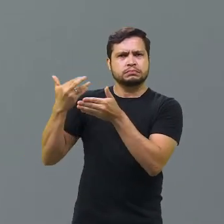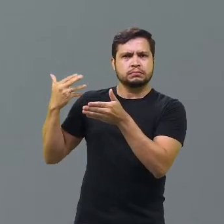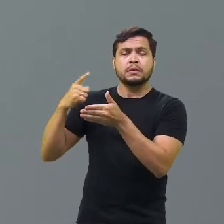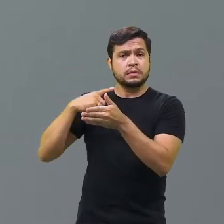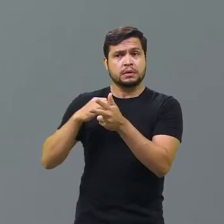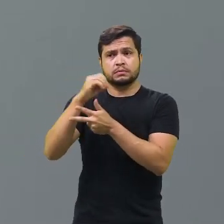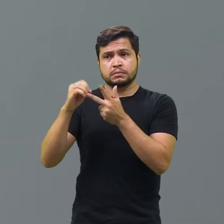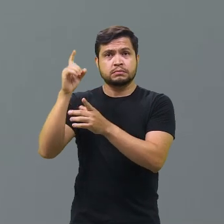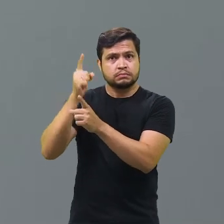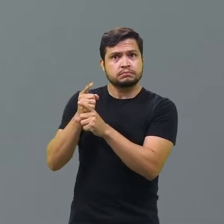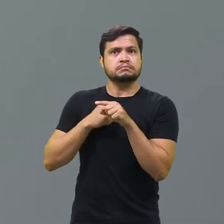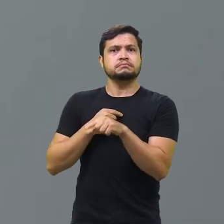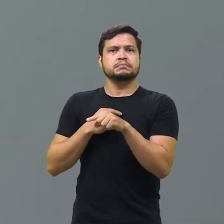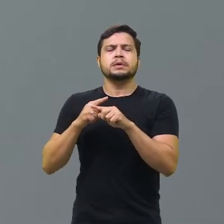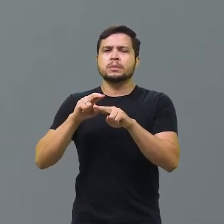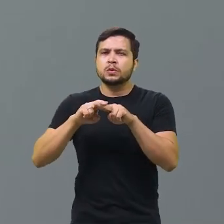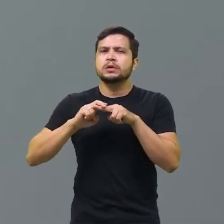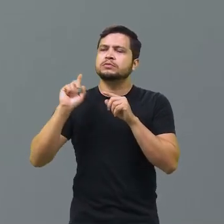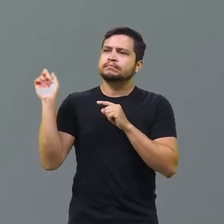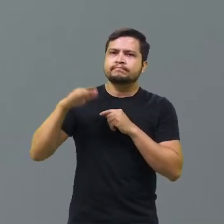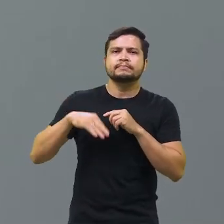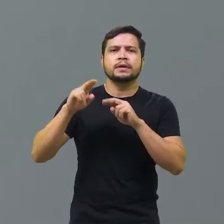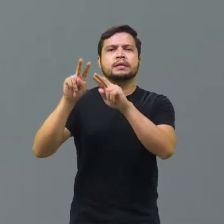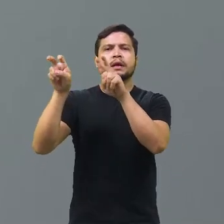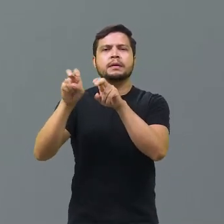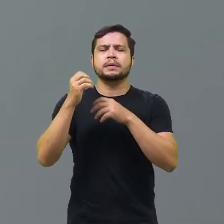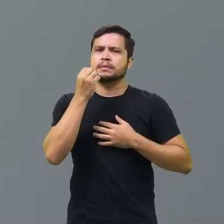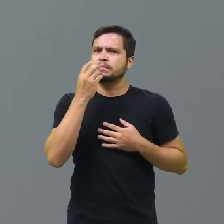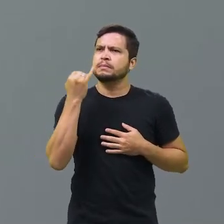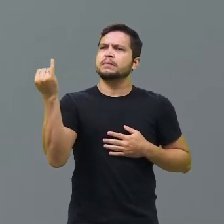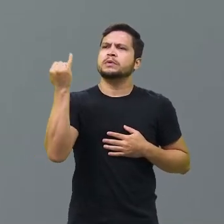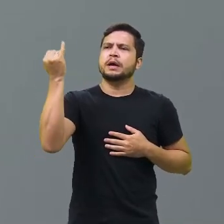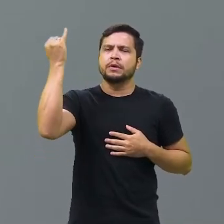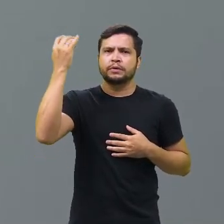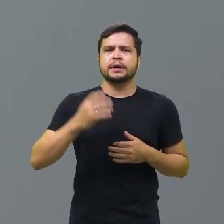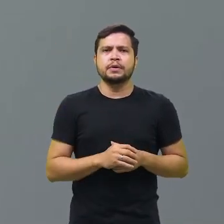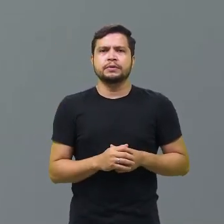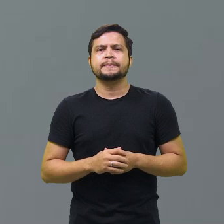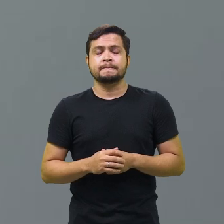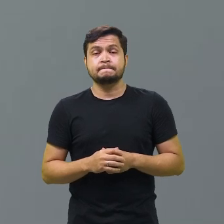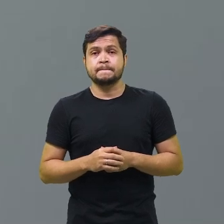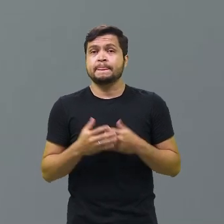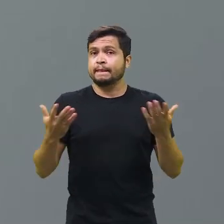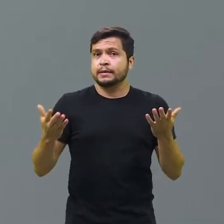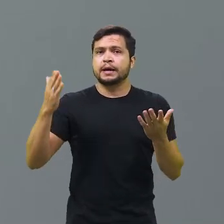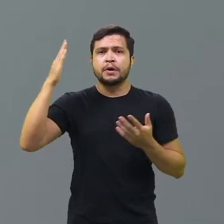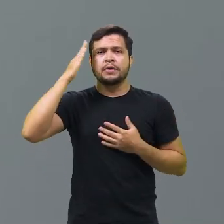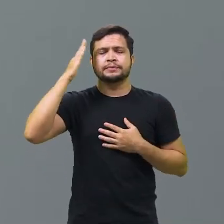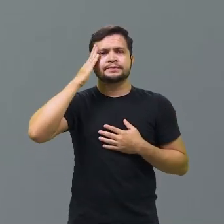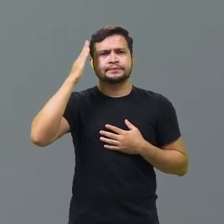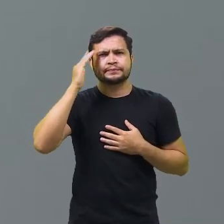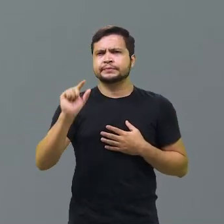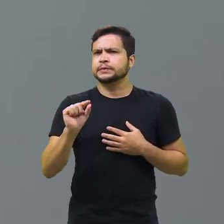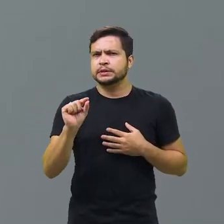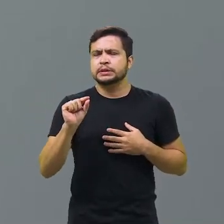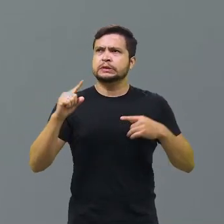e aí é interessante a gente trazer esse tema para a gente desmistificar e ver que nem é um conteúdo tão complexo como ele às vezes pode se